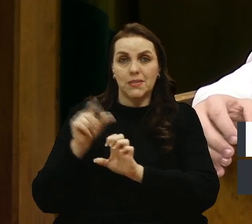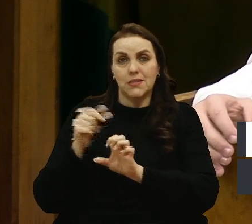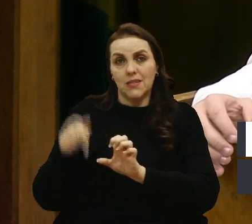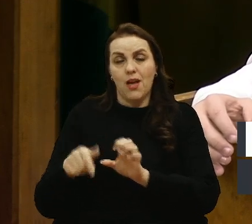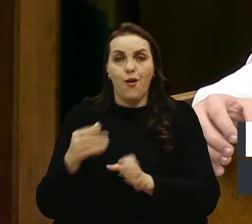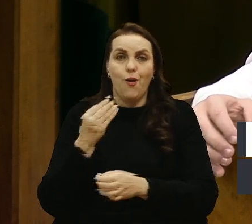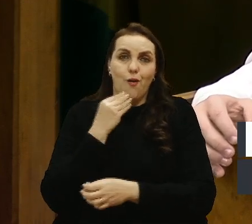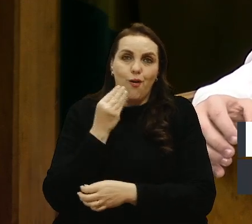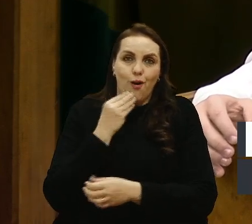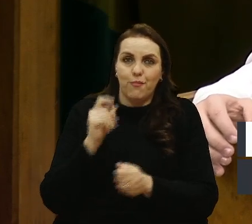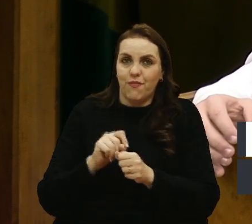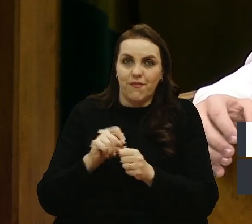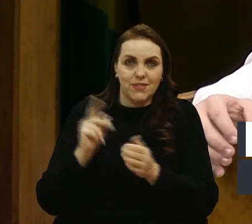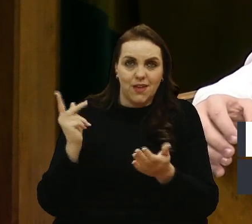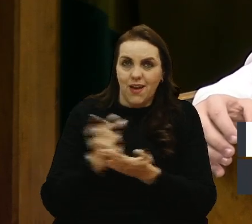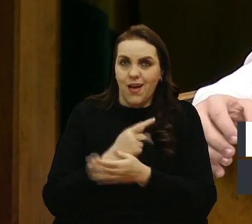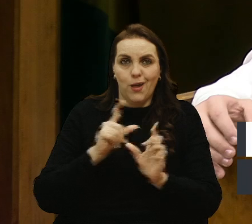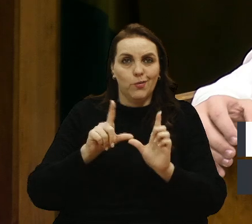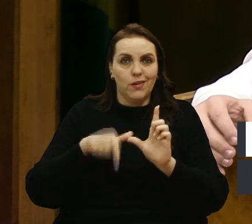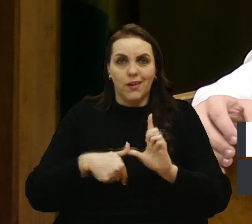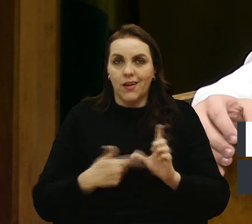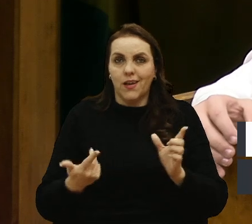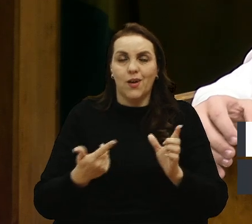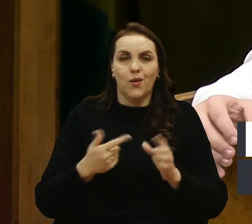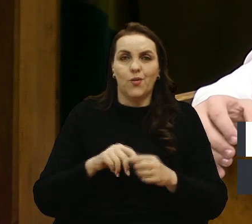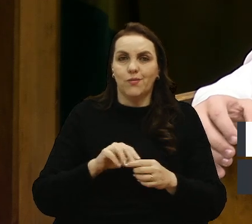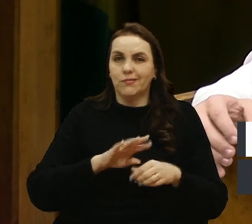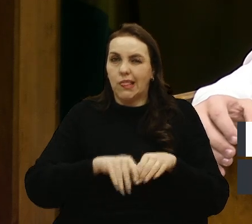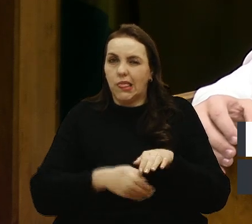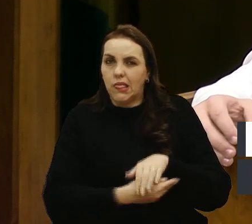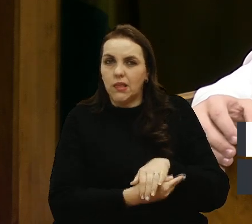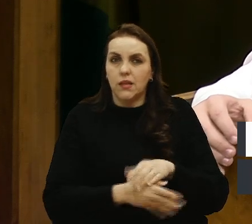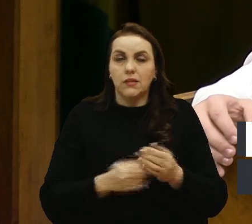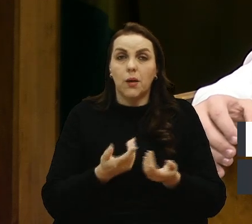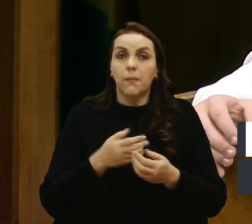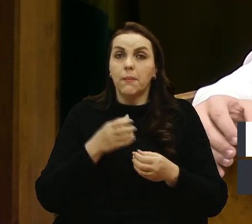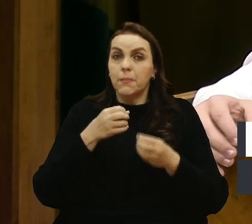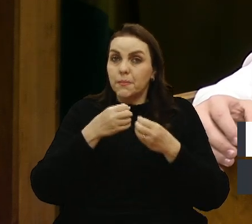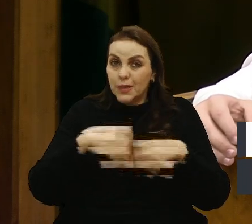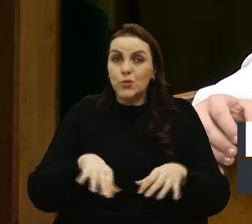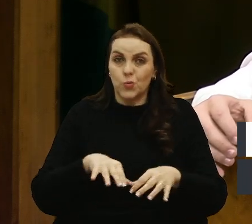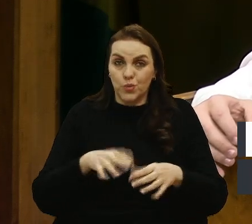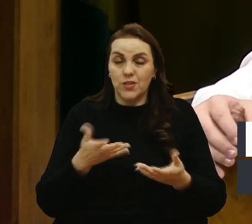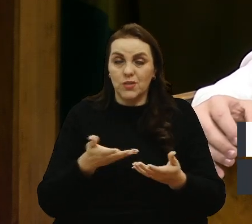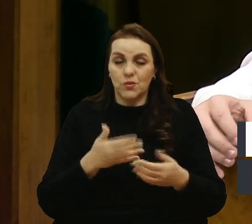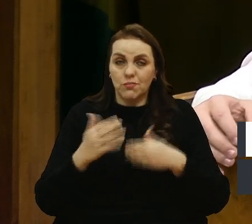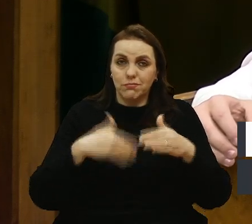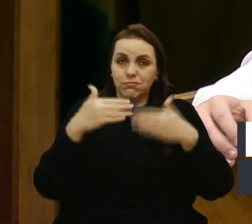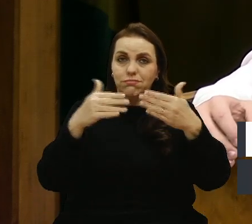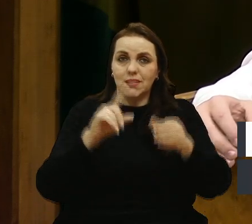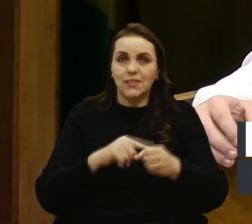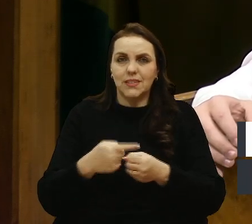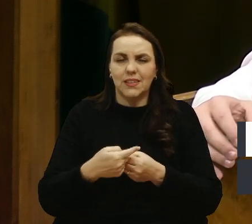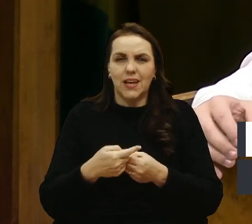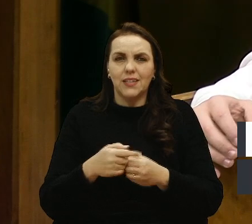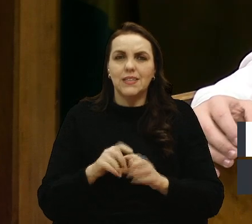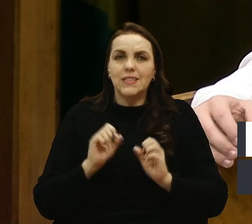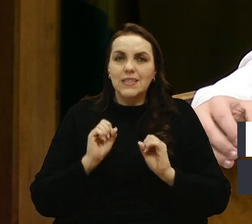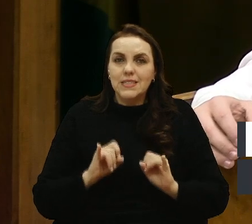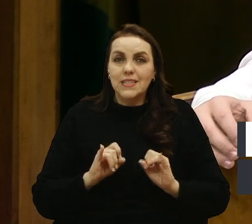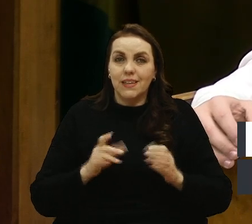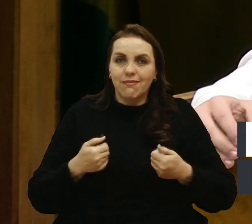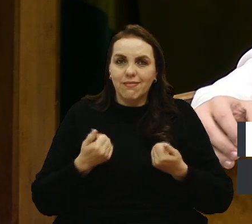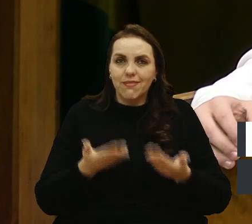irregular e que muitas vezes clandestina. Isso prejudica o andamento da cidade, mas acima de tudo, dando condições e dando oportunidades